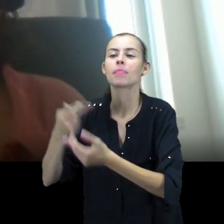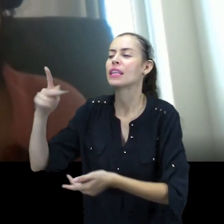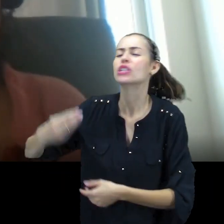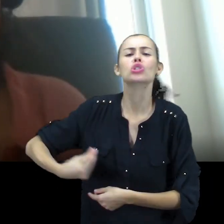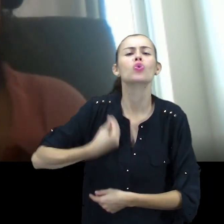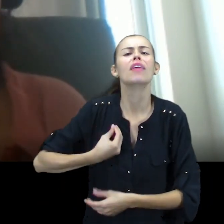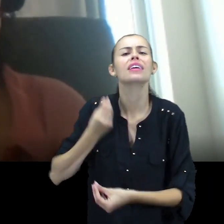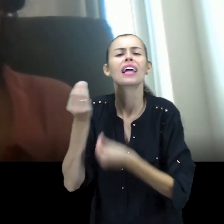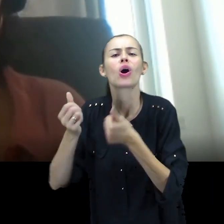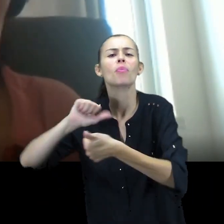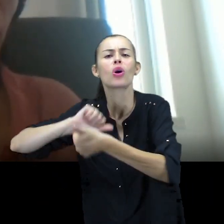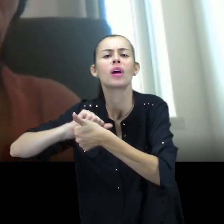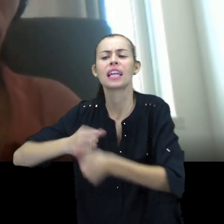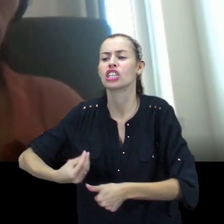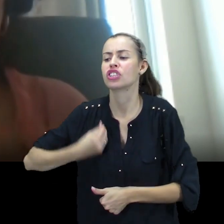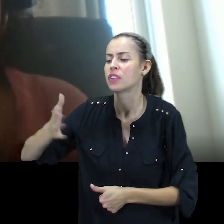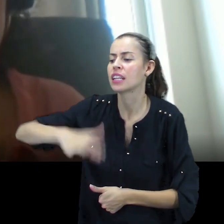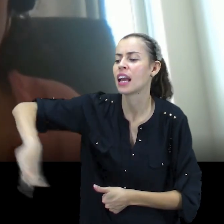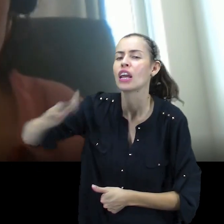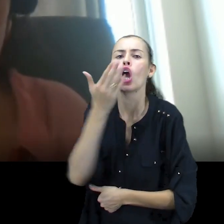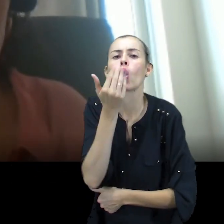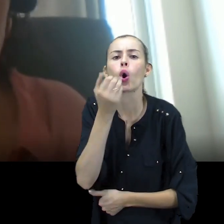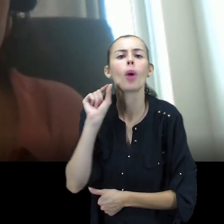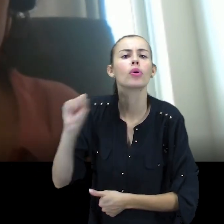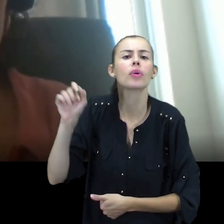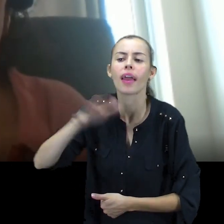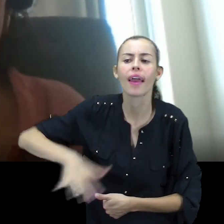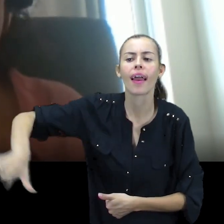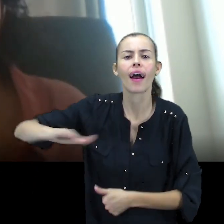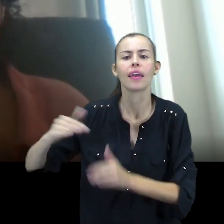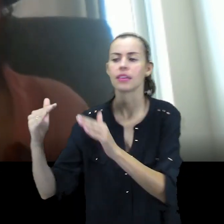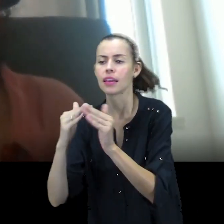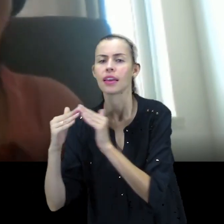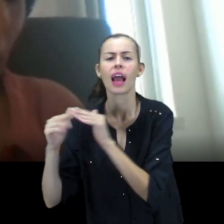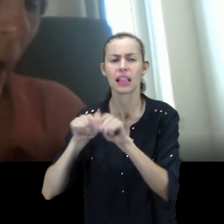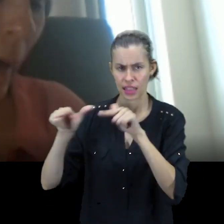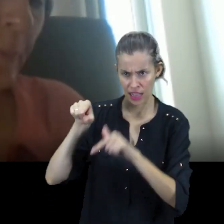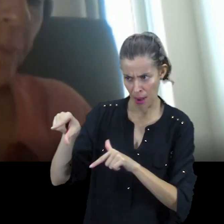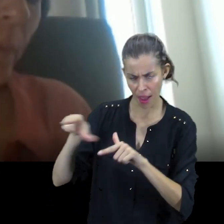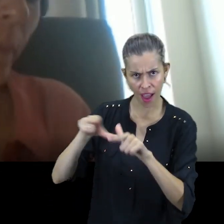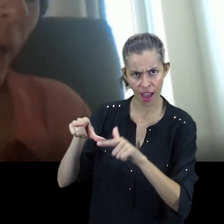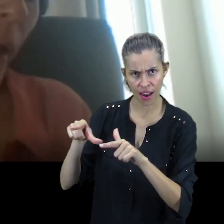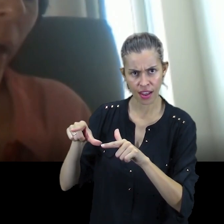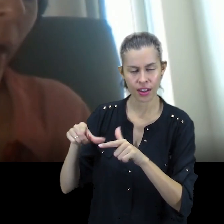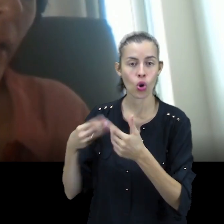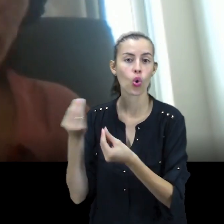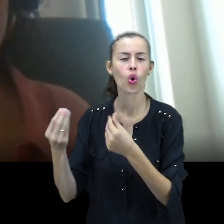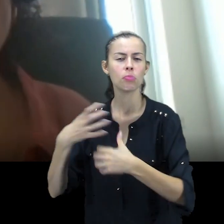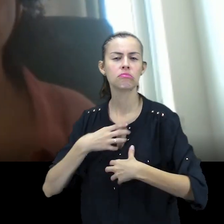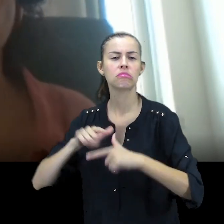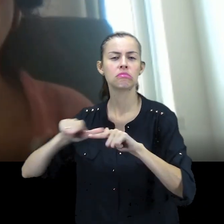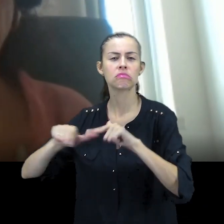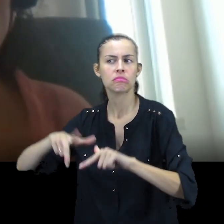não está descontextualizado de, por exemplo, uma obesidade, né, ou de um distúrbio alimentar.